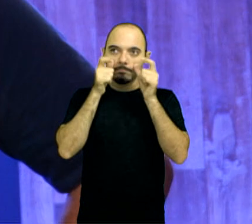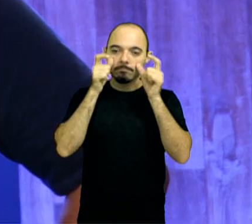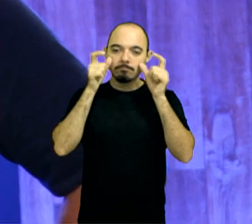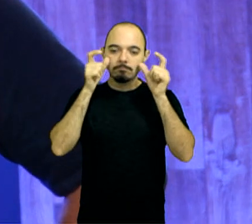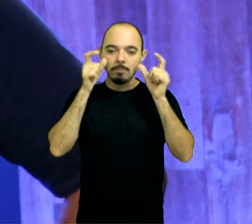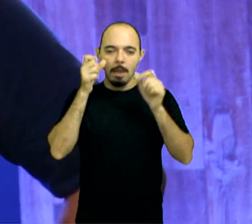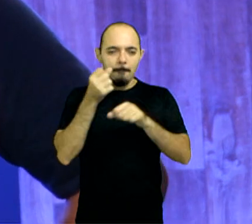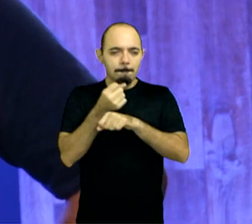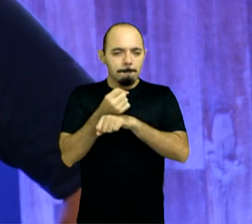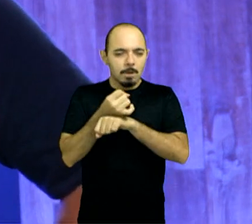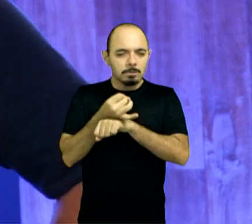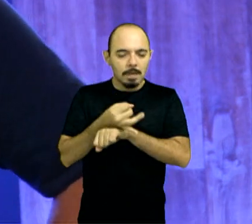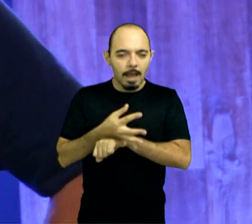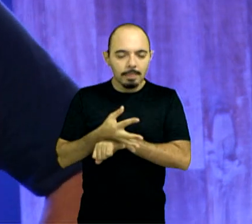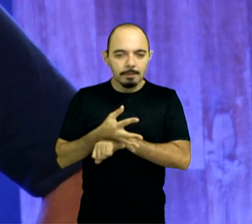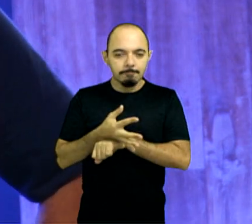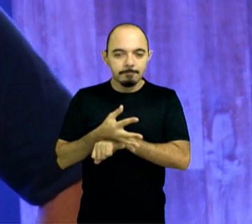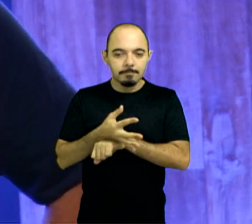escutava,